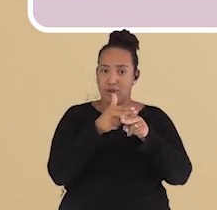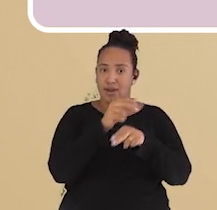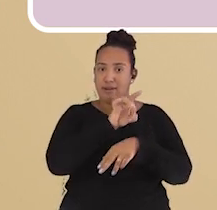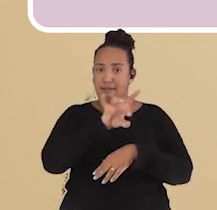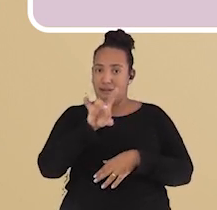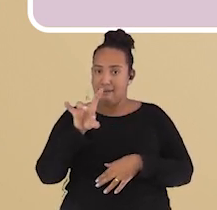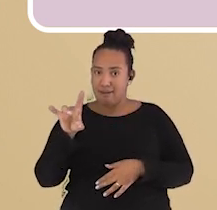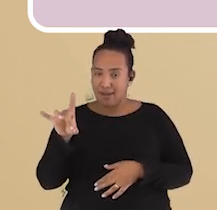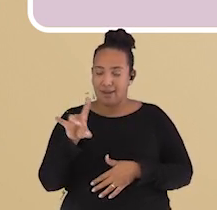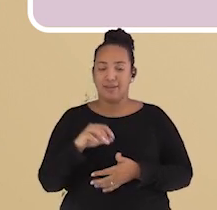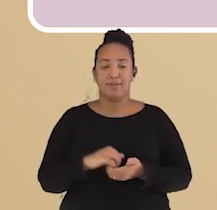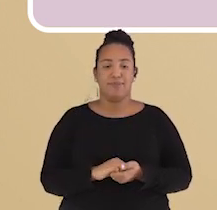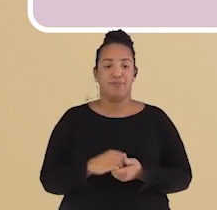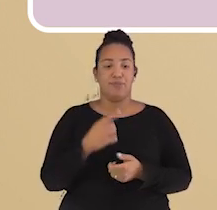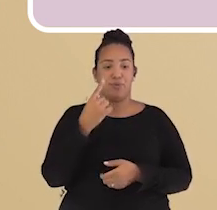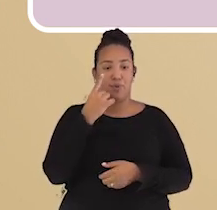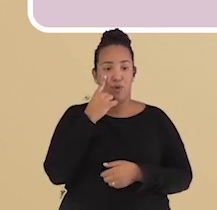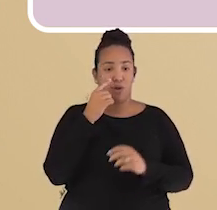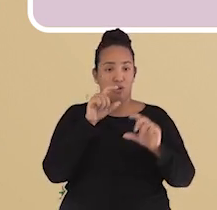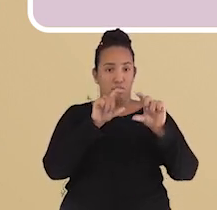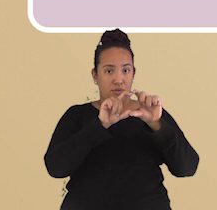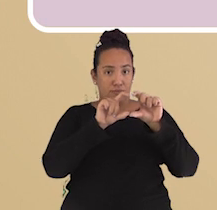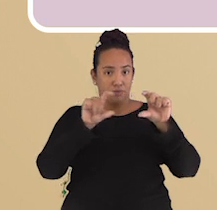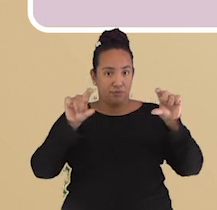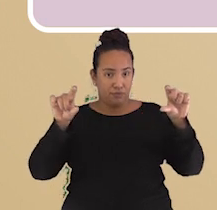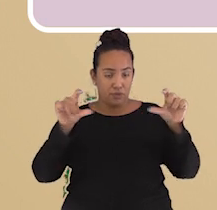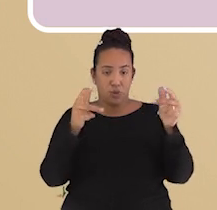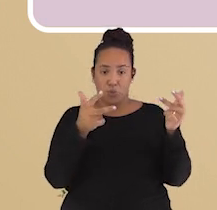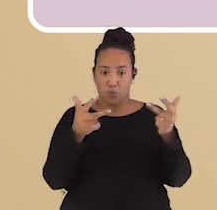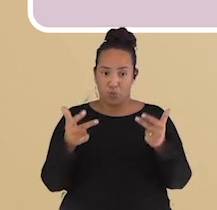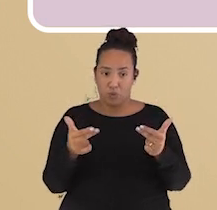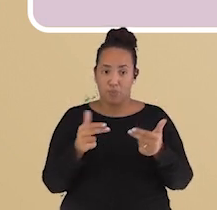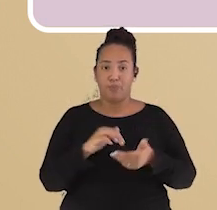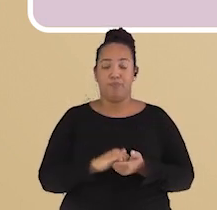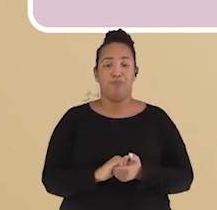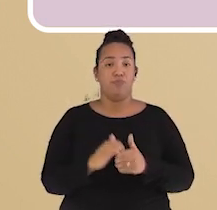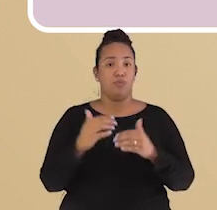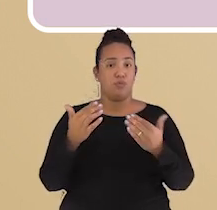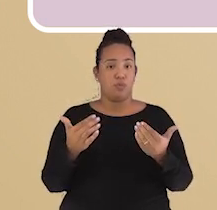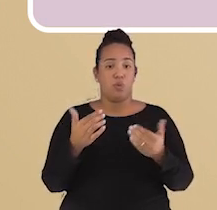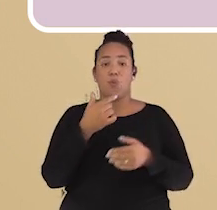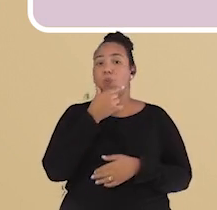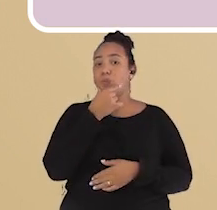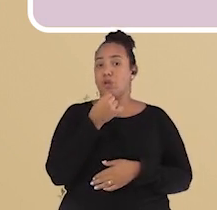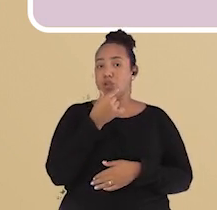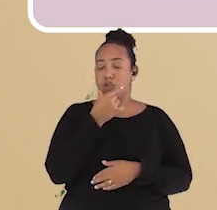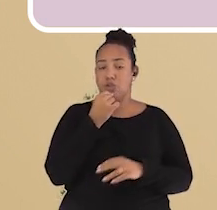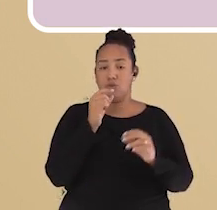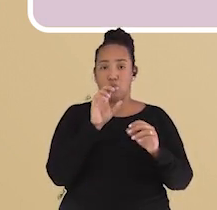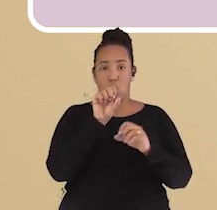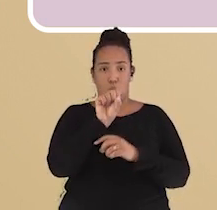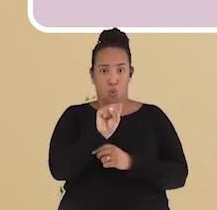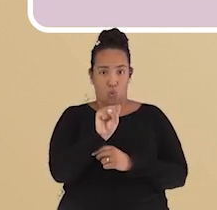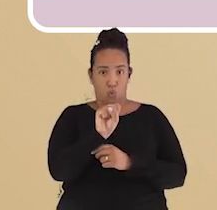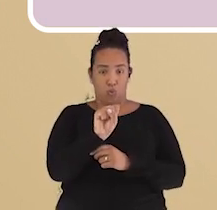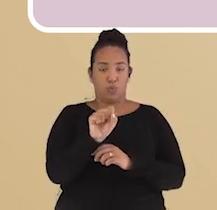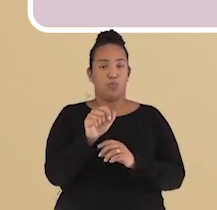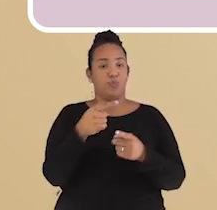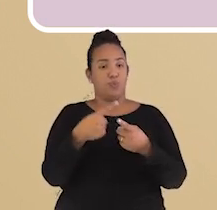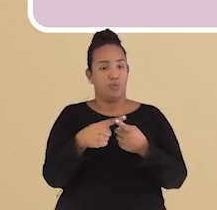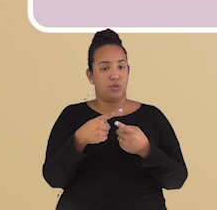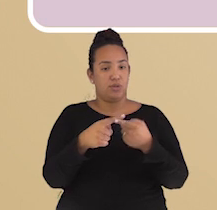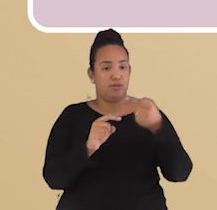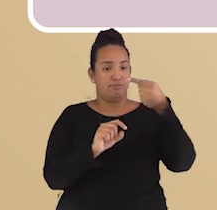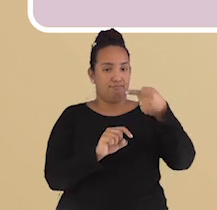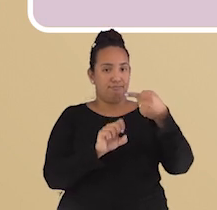barras são do mesmo tamanho. A barra de Pedro vai ser dividida em 8 pedaços, como indica o